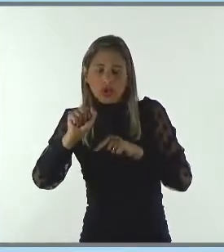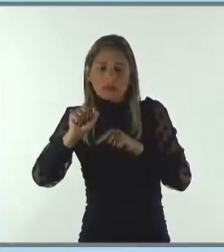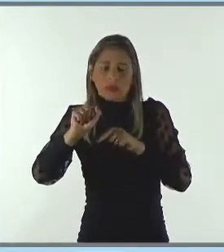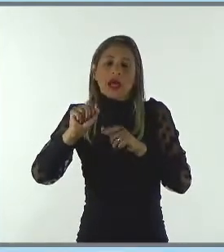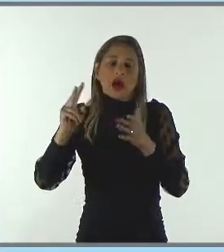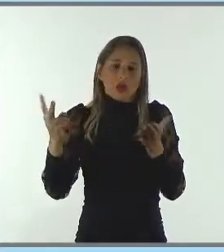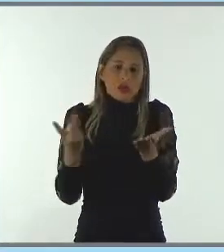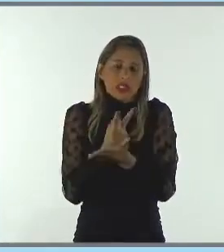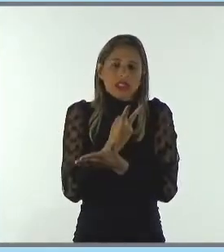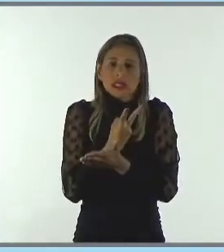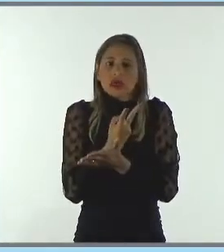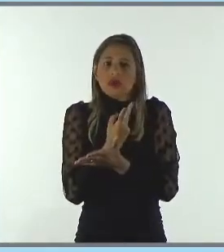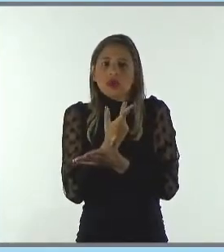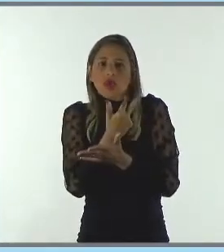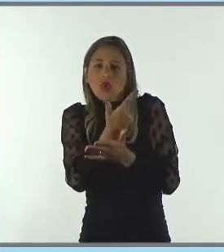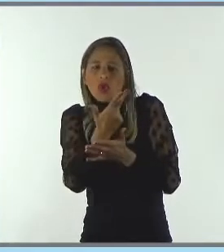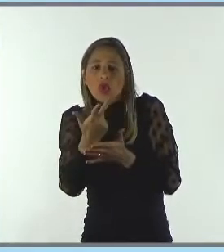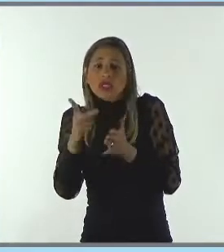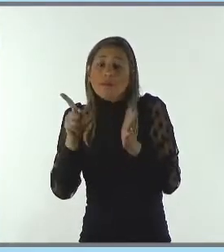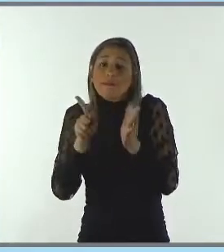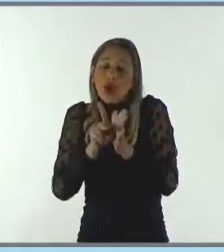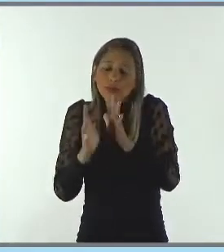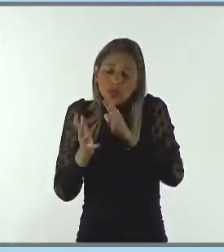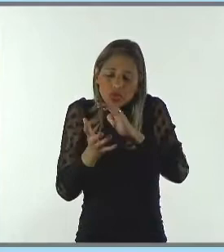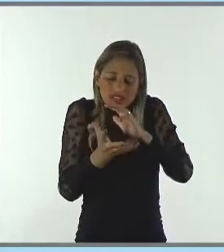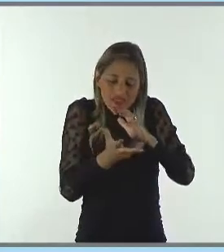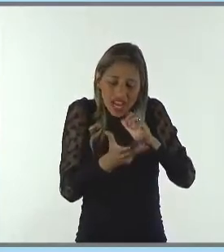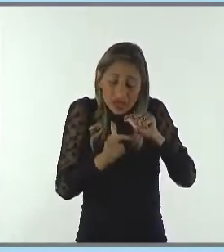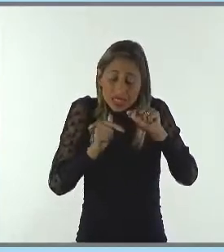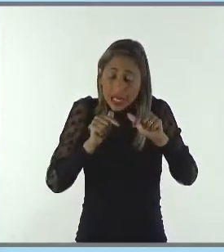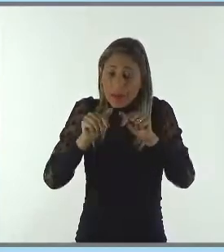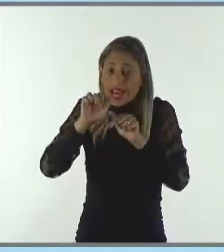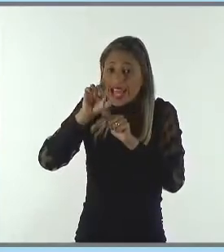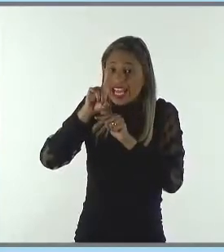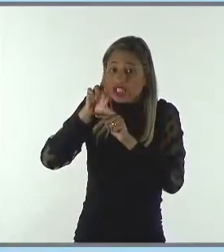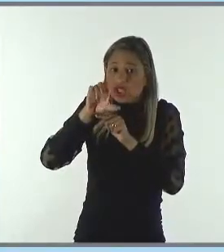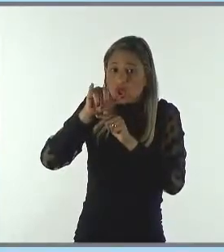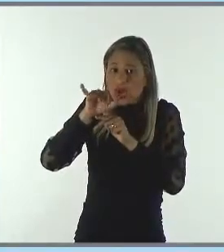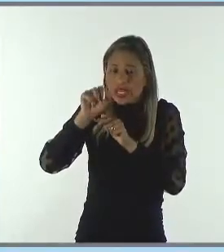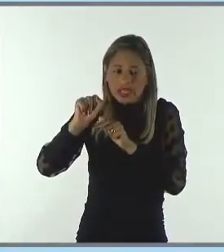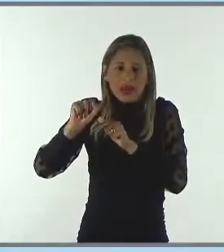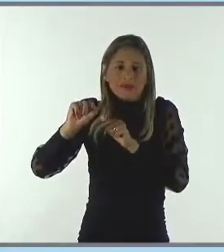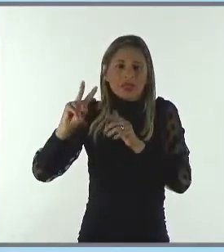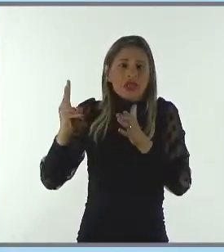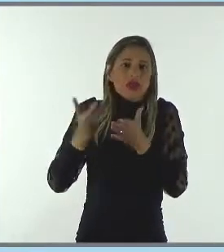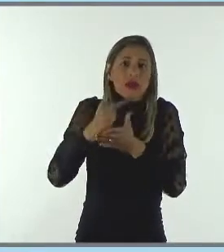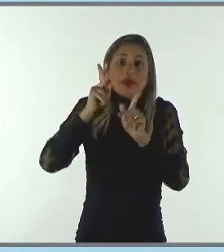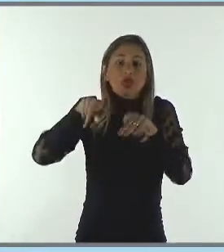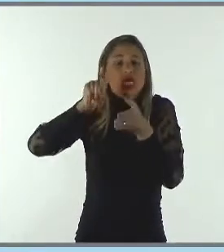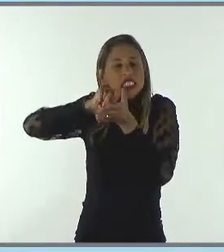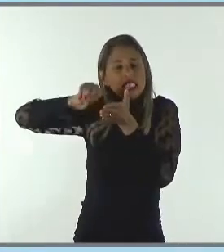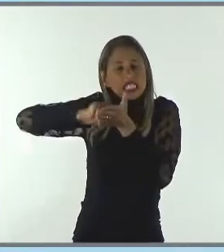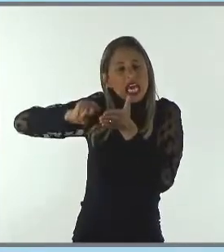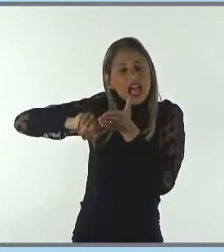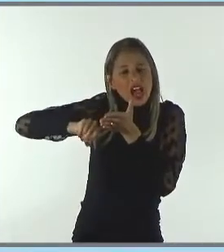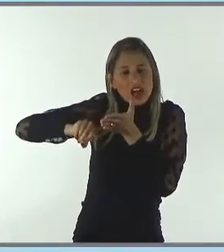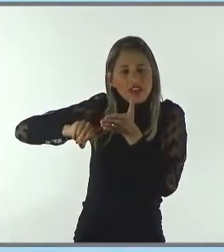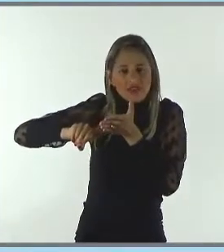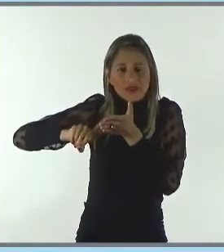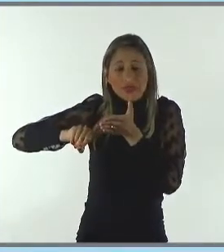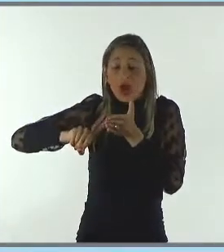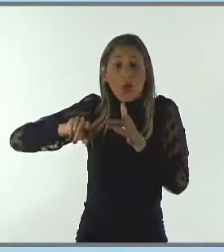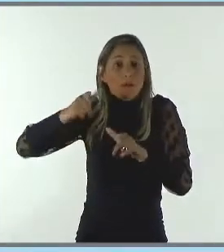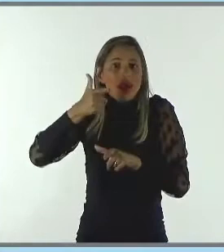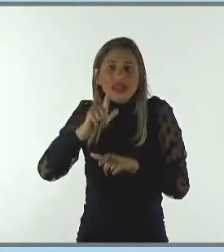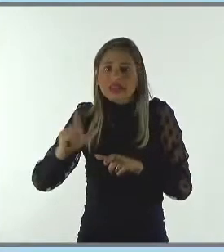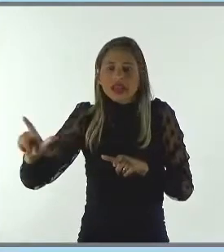situações constrangedoras próprias do universo de quem trabalha com editoria, anedotas com autores e autoras. Há toda uma literatura